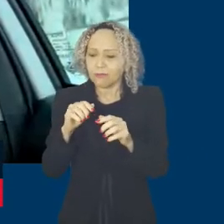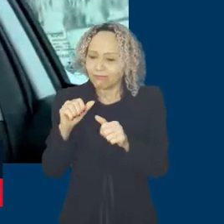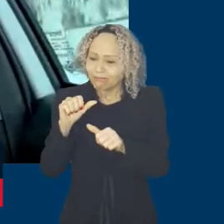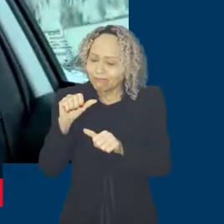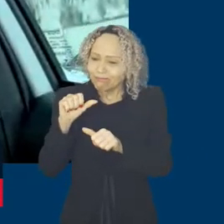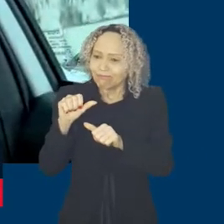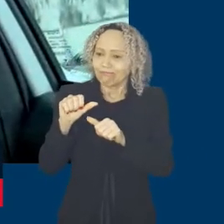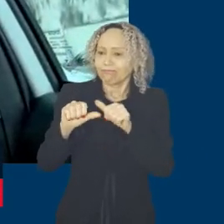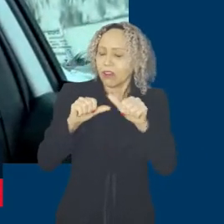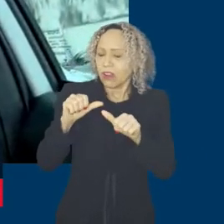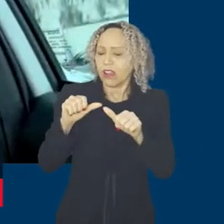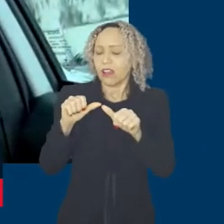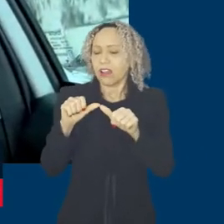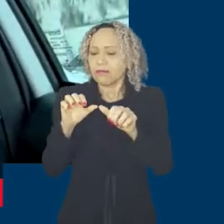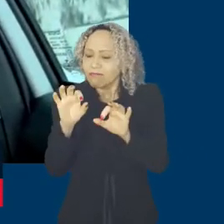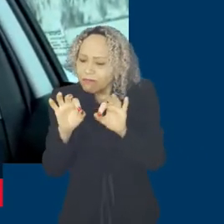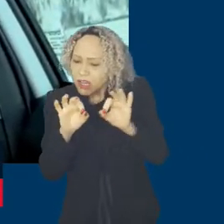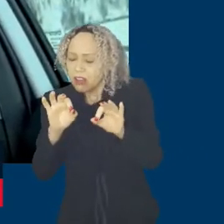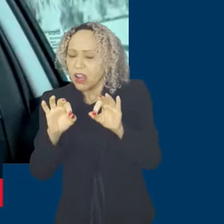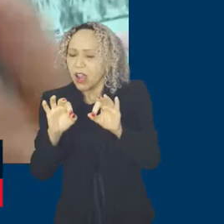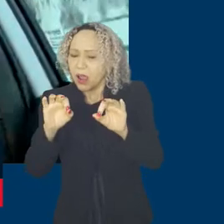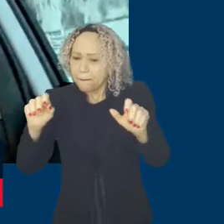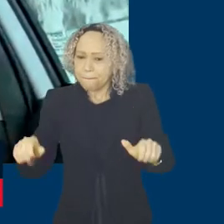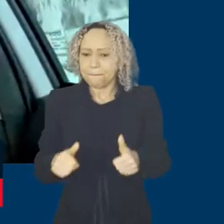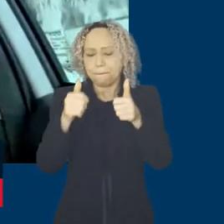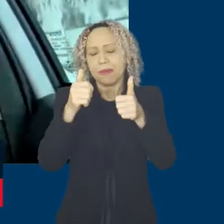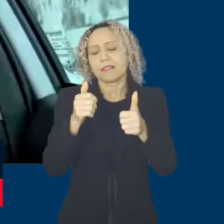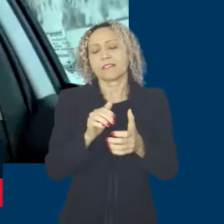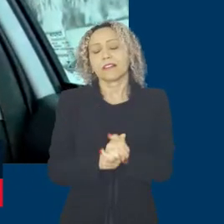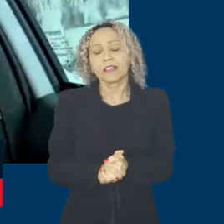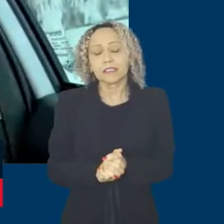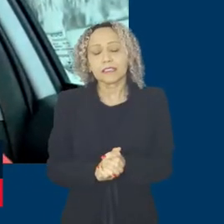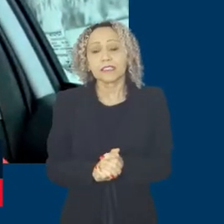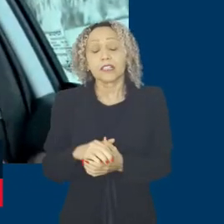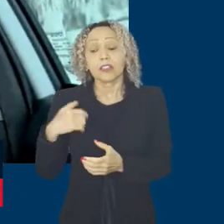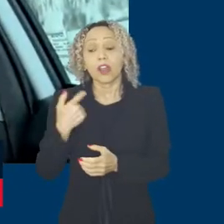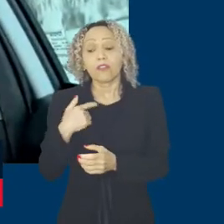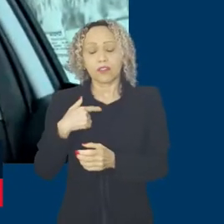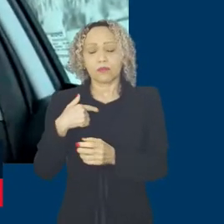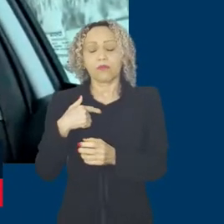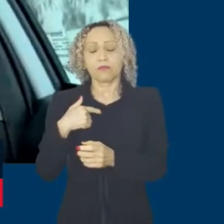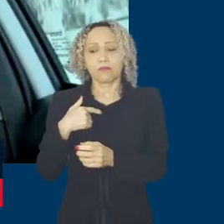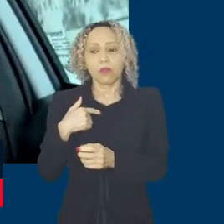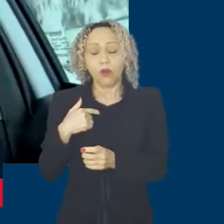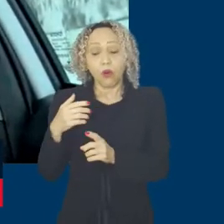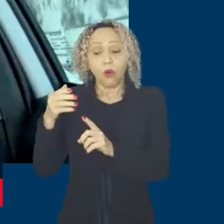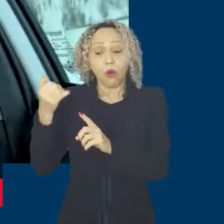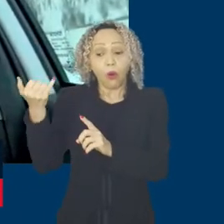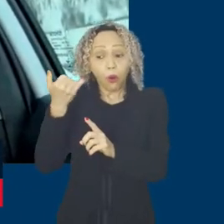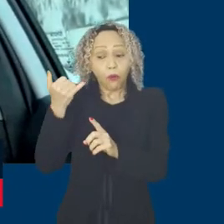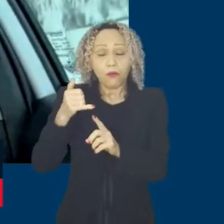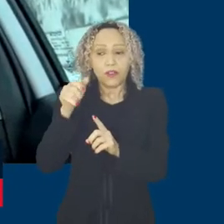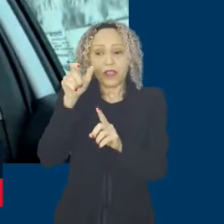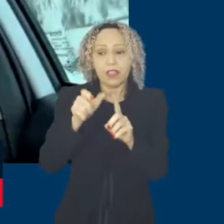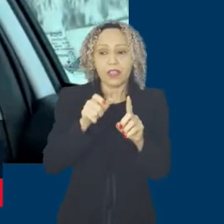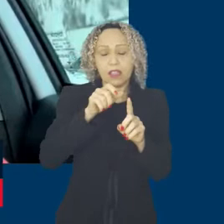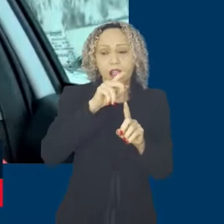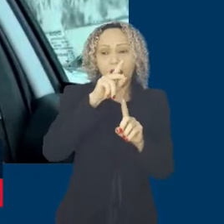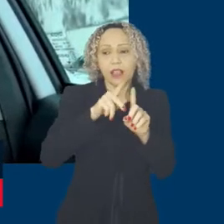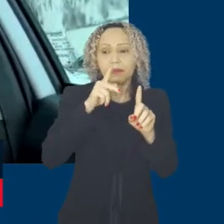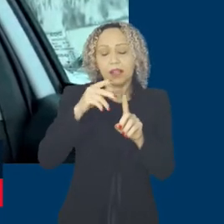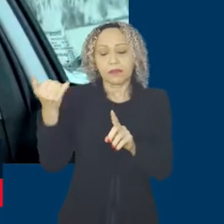ouvir as parlamentares eleitas, que a gente vai aproveitar, inclusive, a marcha dos prefeitos e das prefeitas, que vão